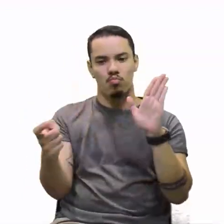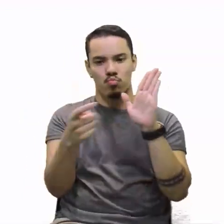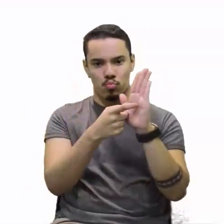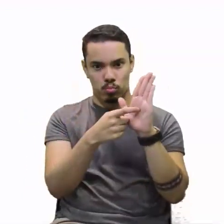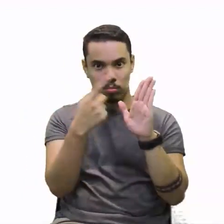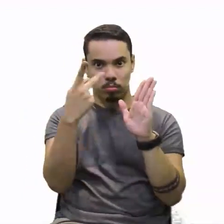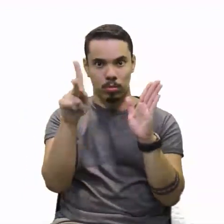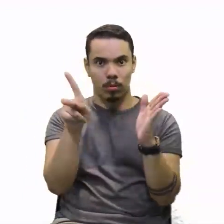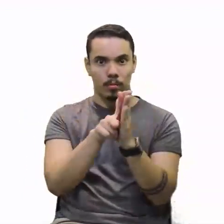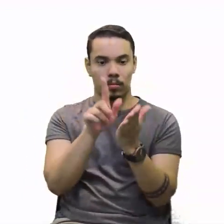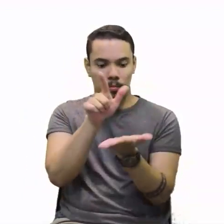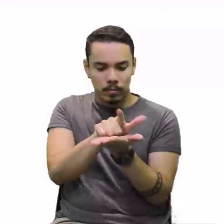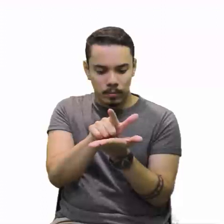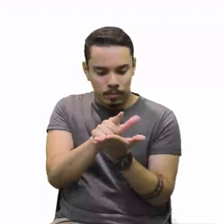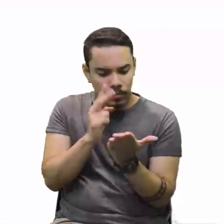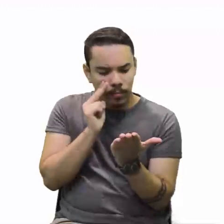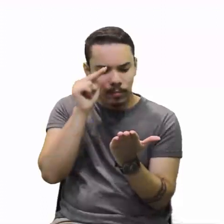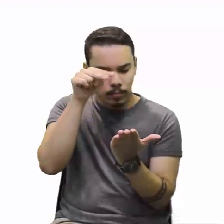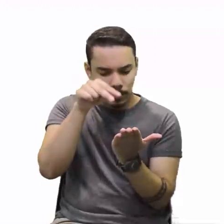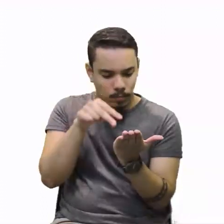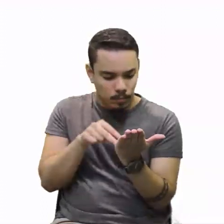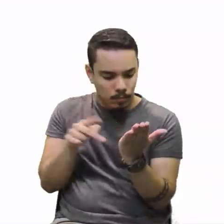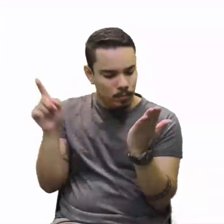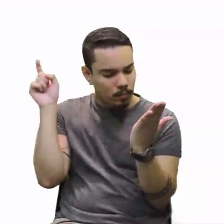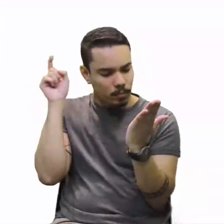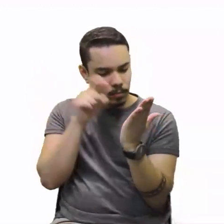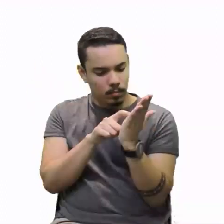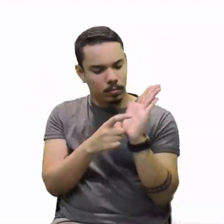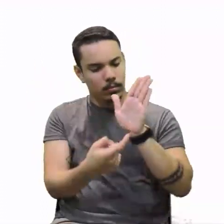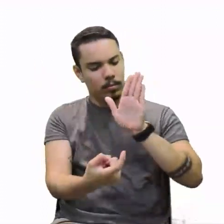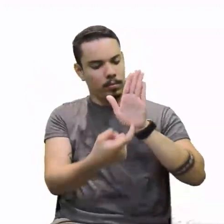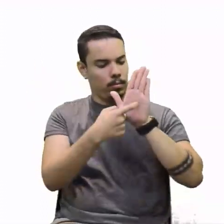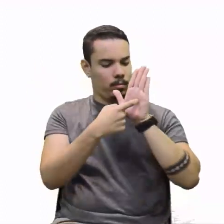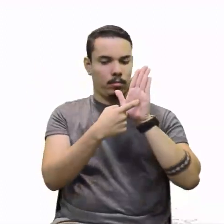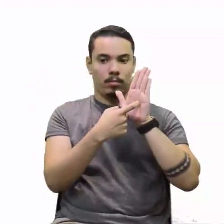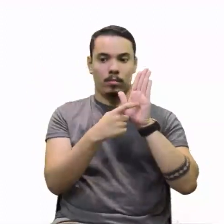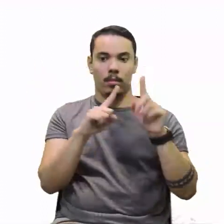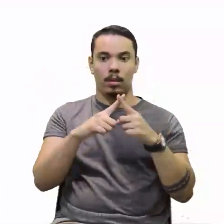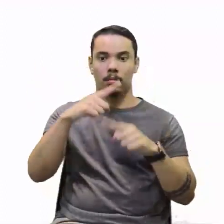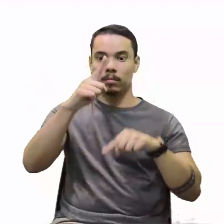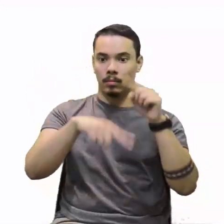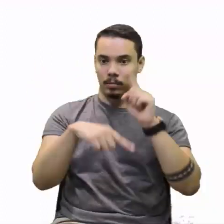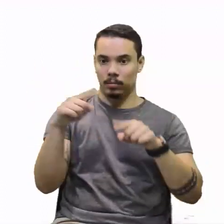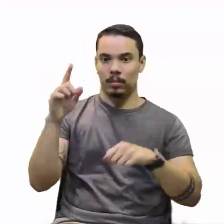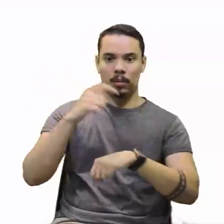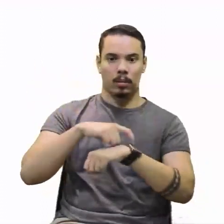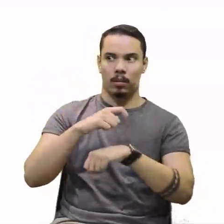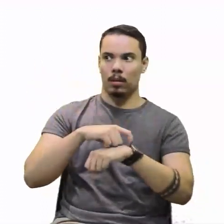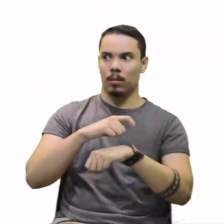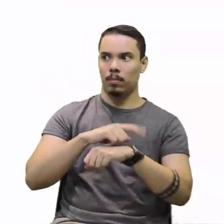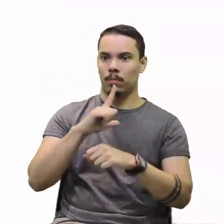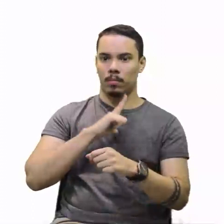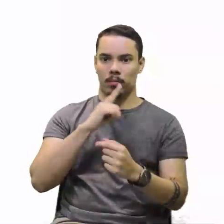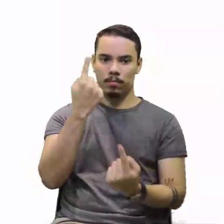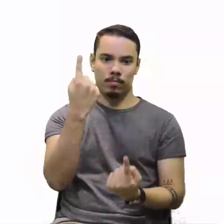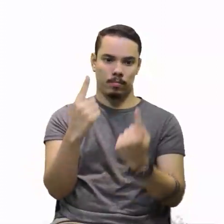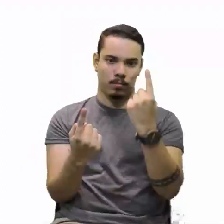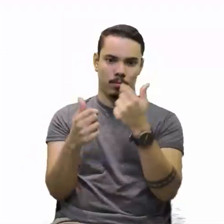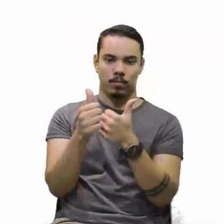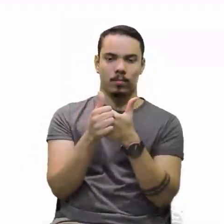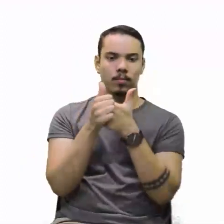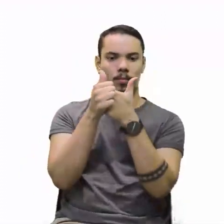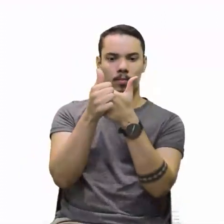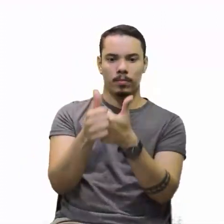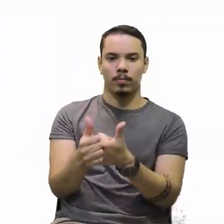seu caderno, né? Aqui na tela, entrando na tela. Varia com o tempo, de acordo com a seguinte